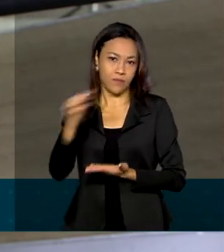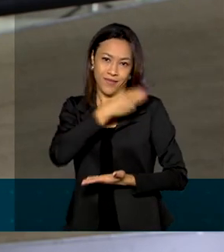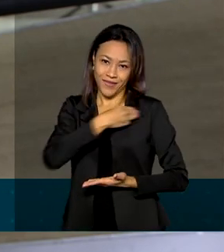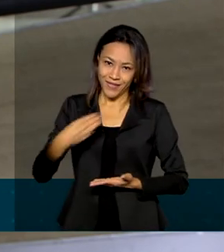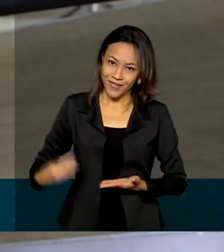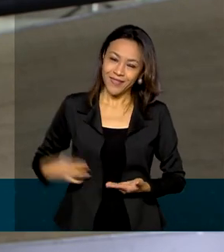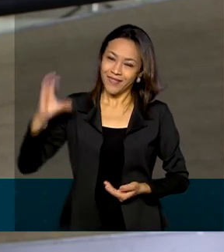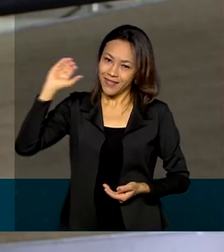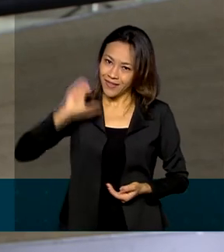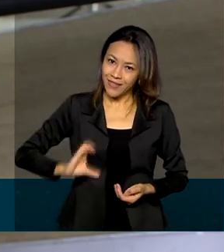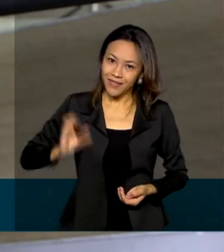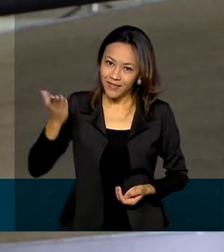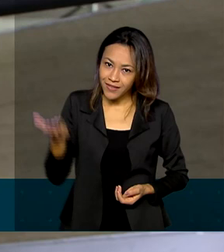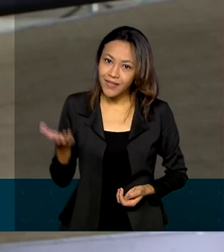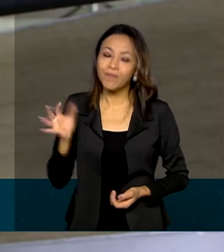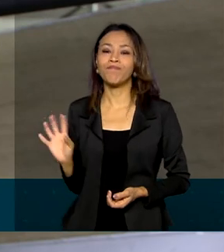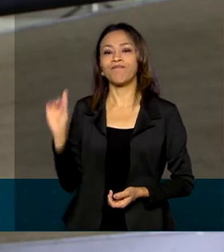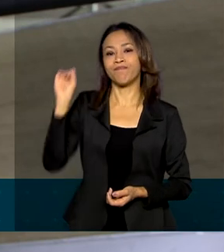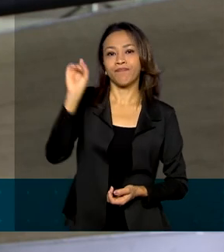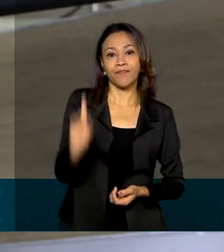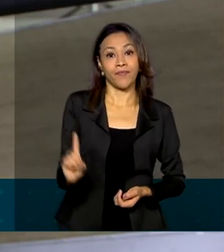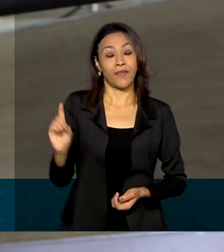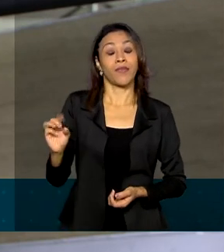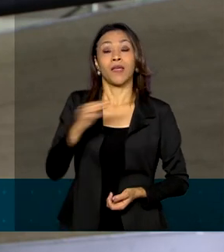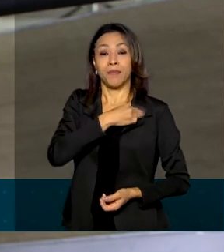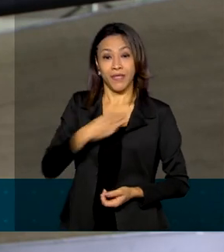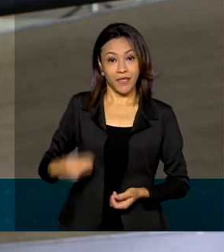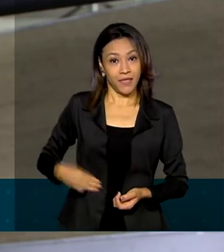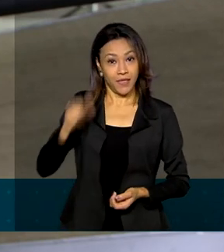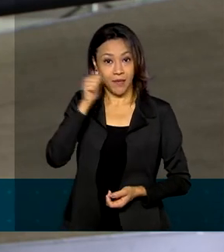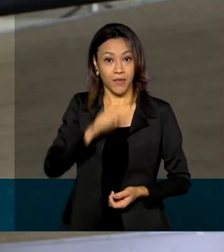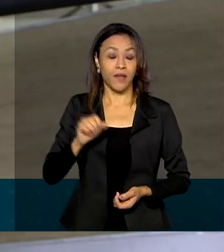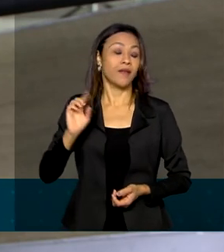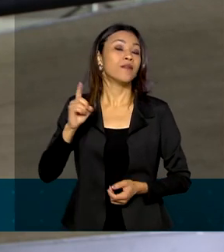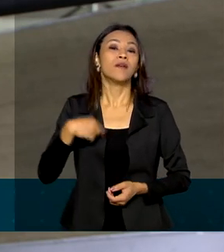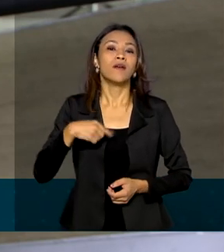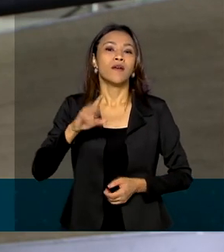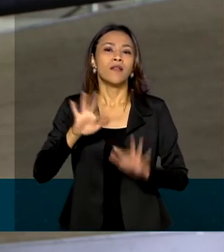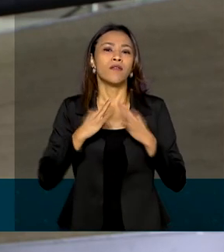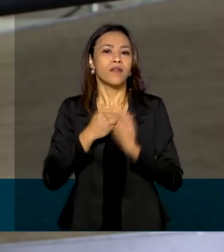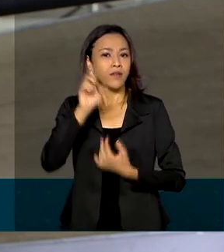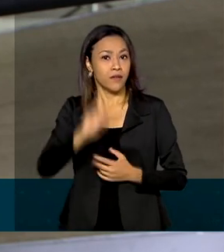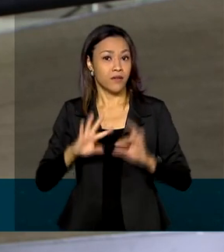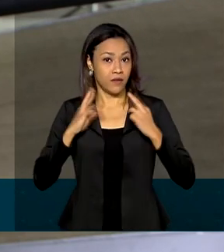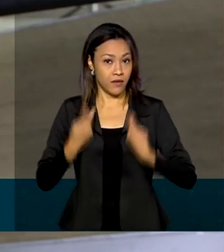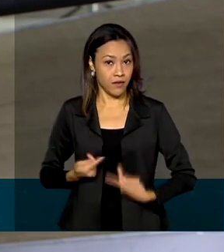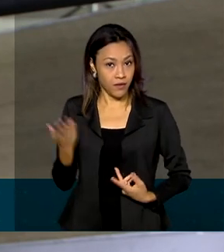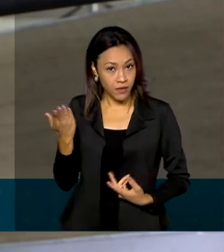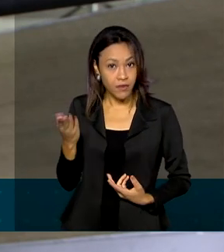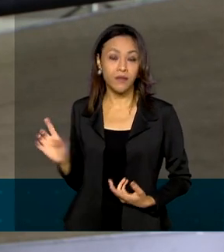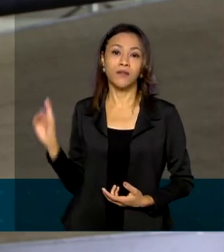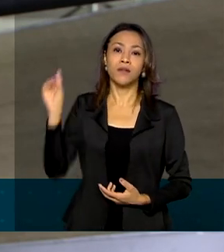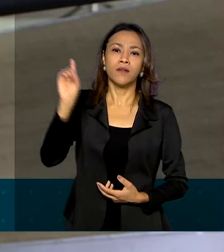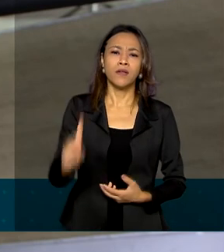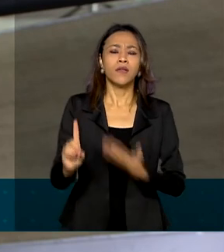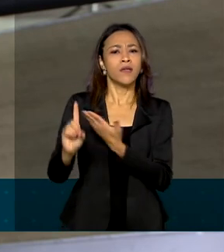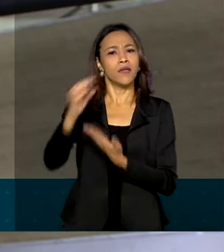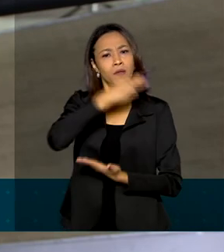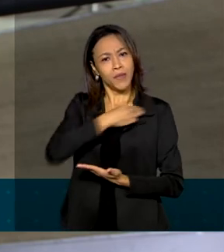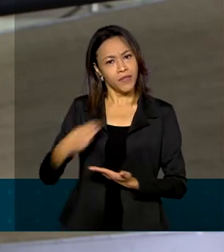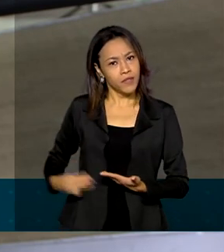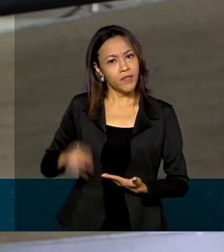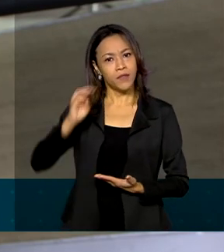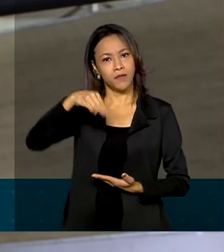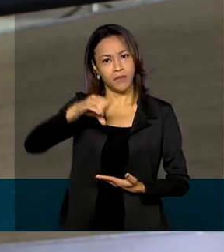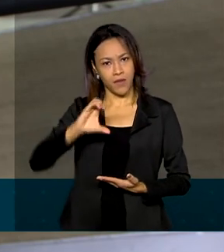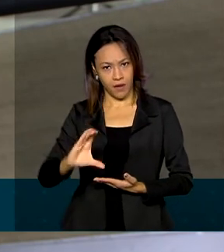ministro da Cidadania João Roma a ministra da mulher da família e dos Direitos Humanos Damares Alves e o ministro da educação